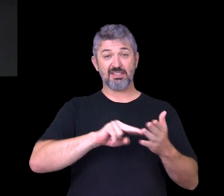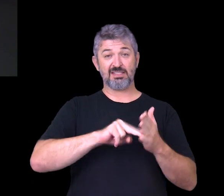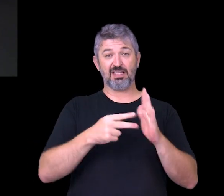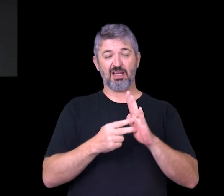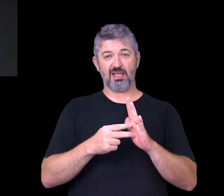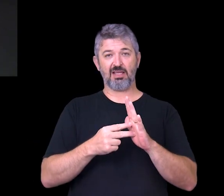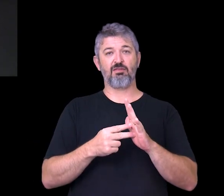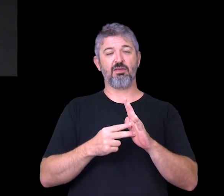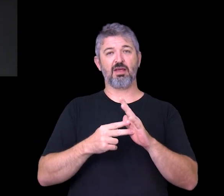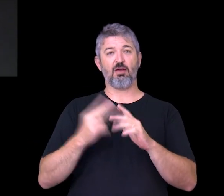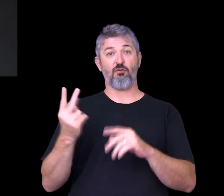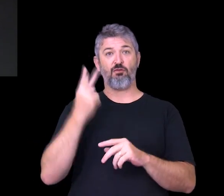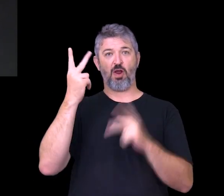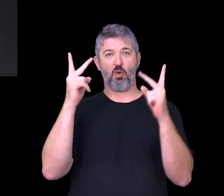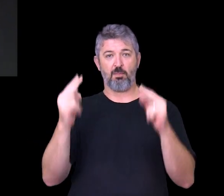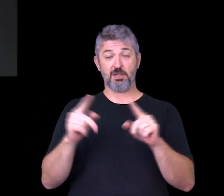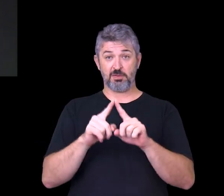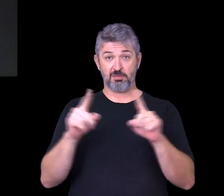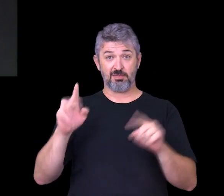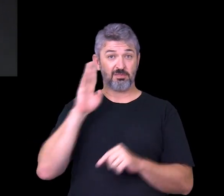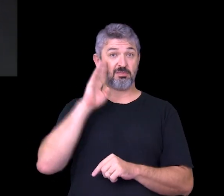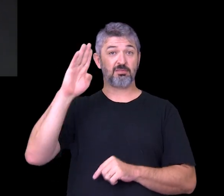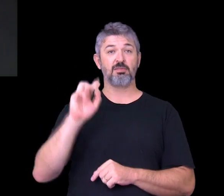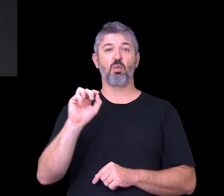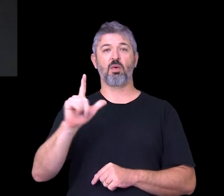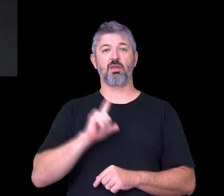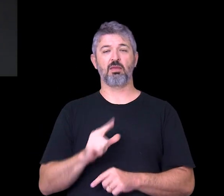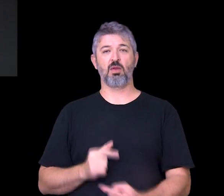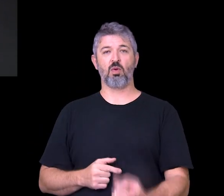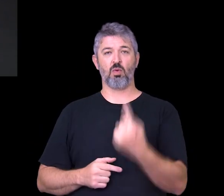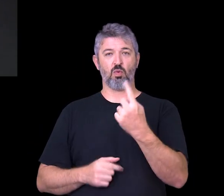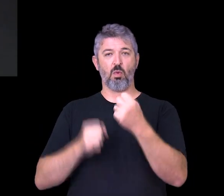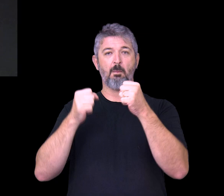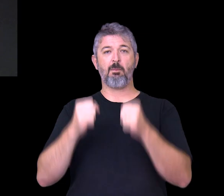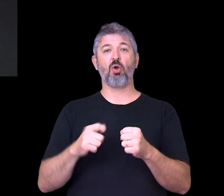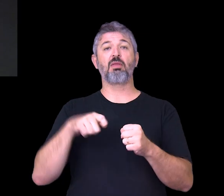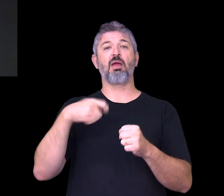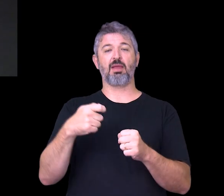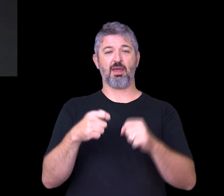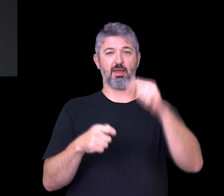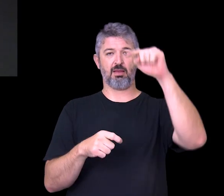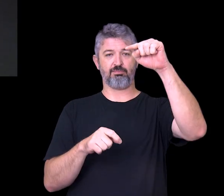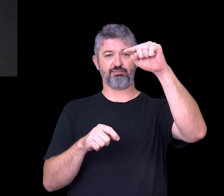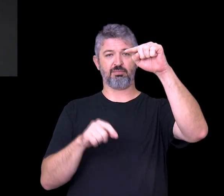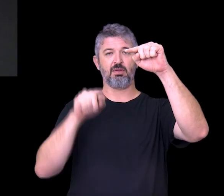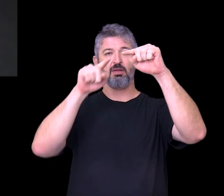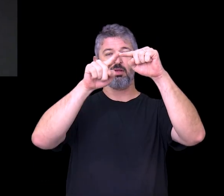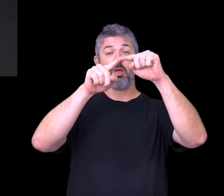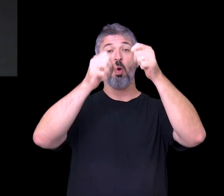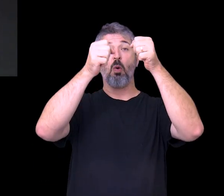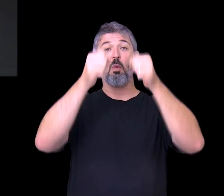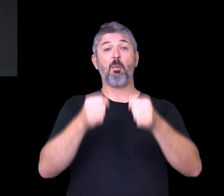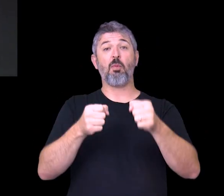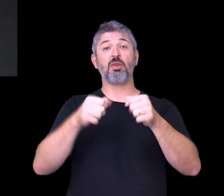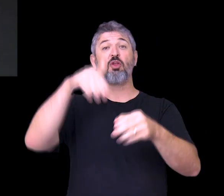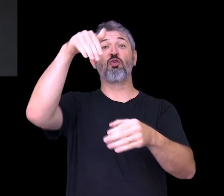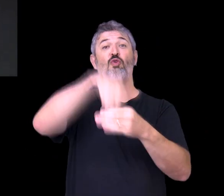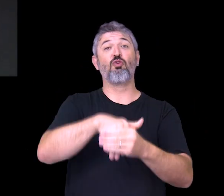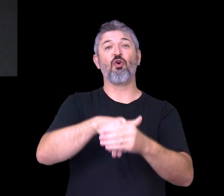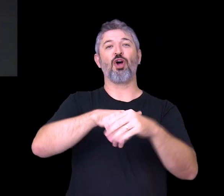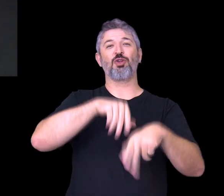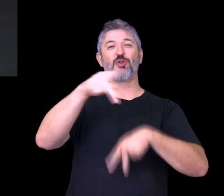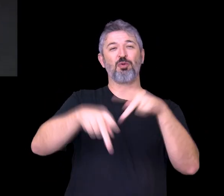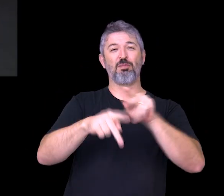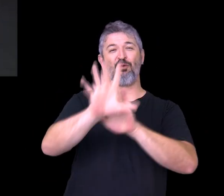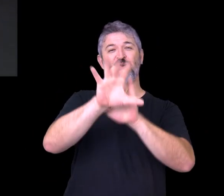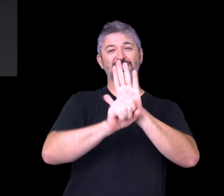grande perspectiva, você tem o poder do voto, o poder do povo. Está o Congresso Nacional. Está o Palácio do Congresso. O